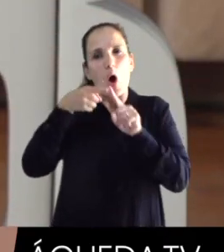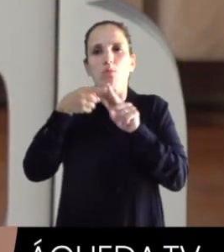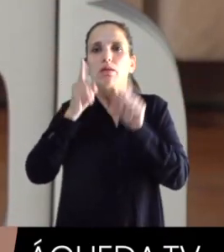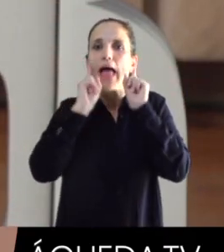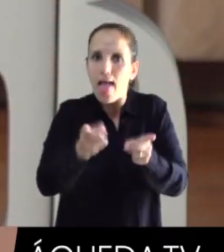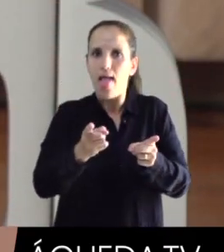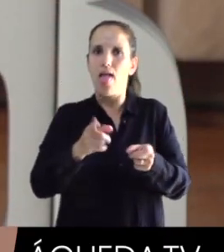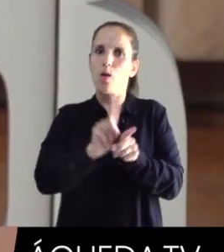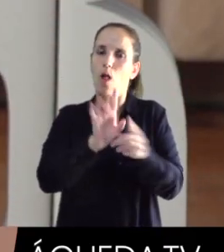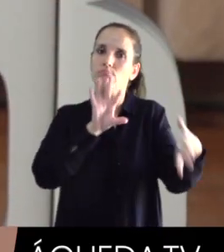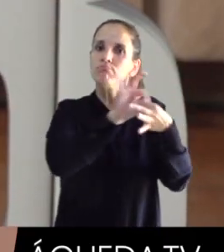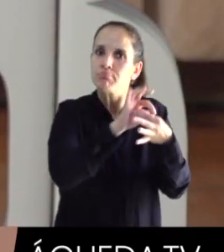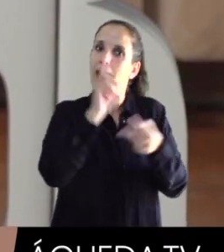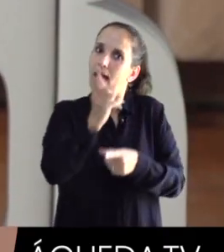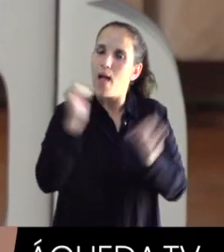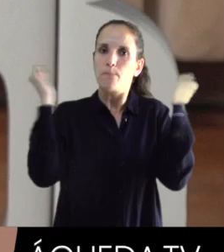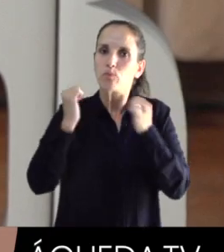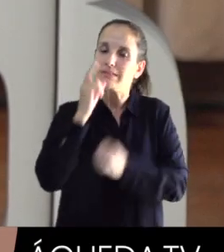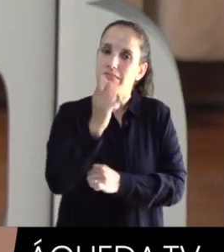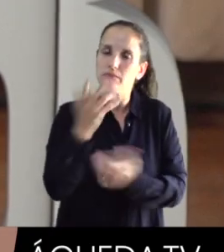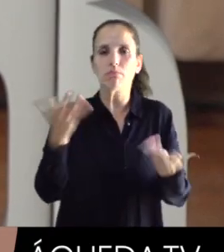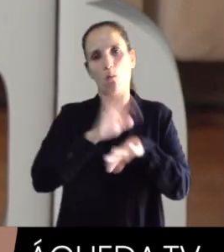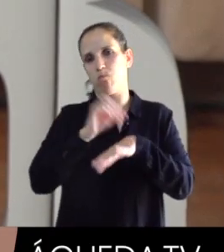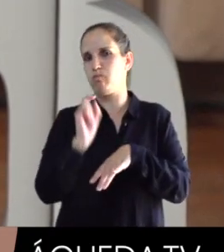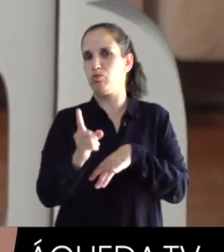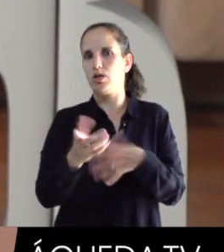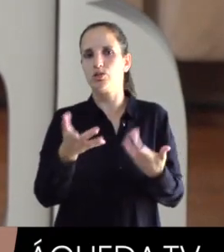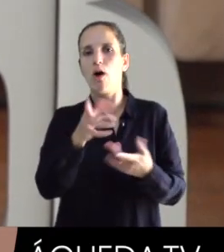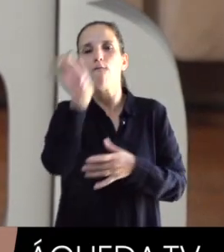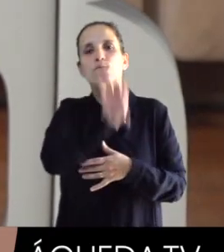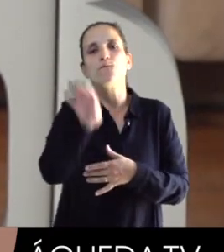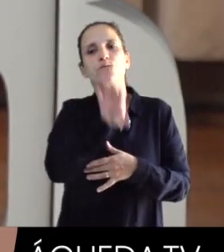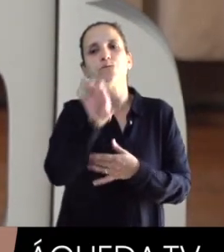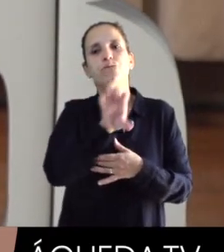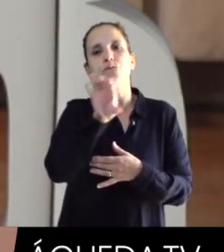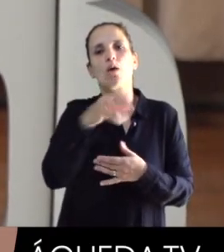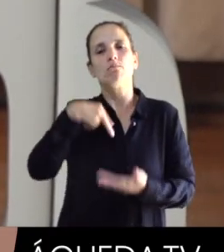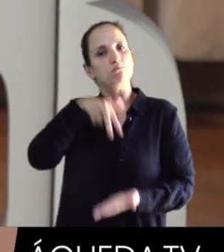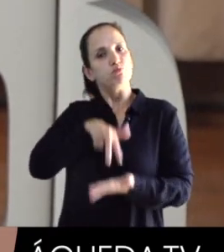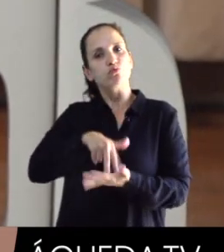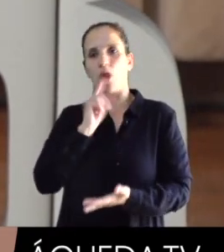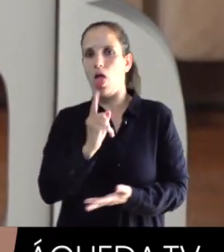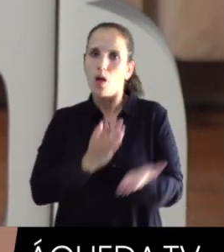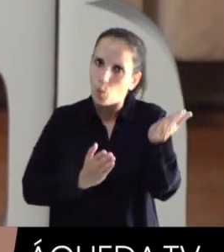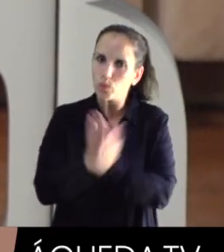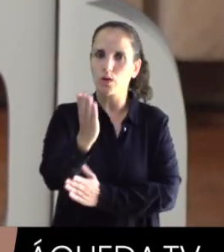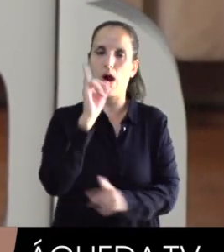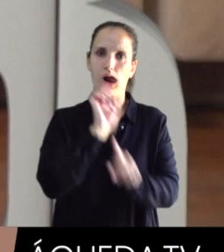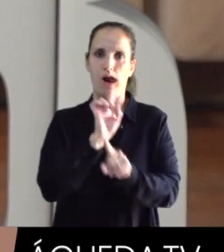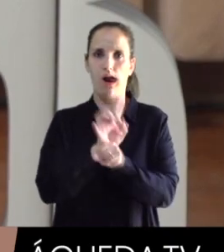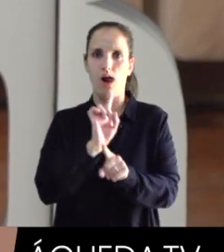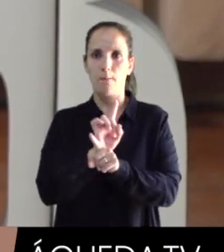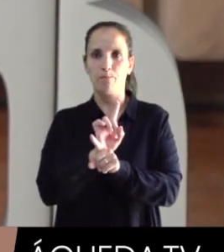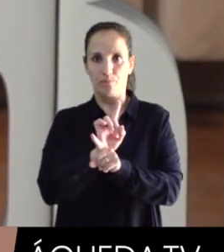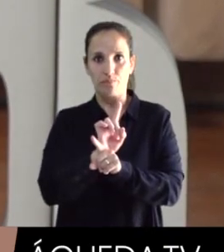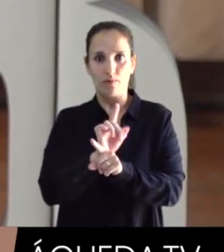das cooperações e da germinação, e portanto indiscutivelmente será essa a forma e a postura que nós devemos manter. Quero-vos dizer